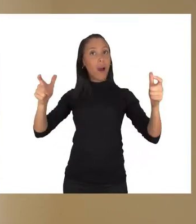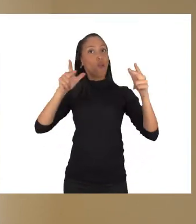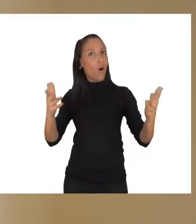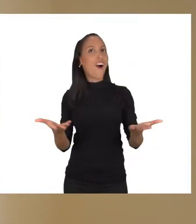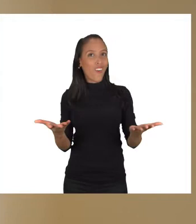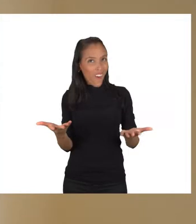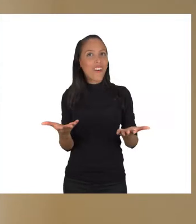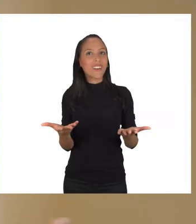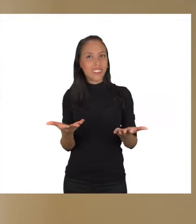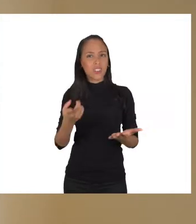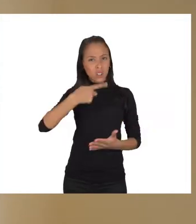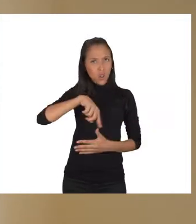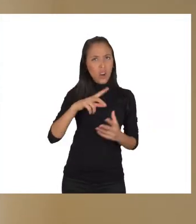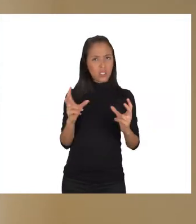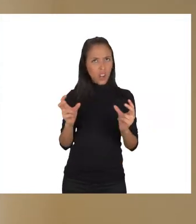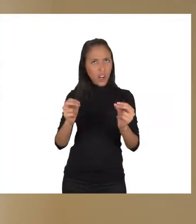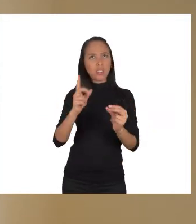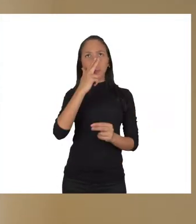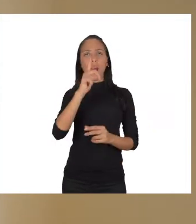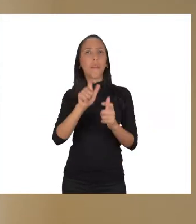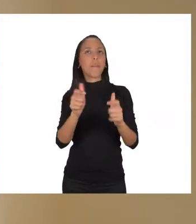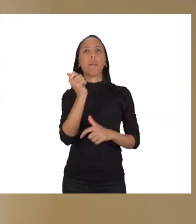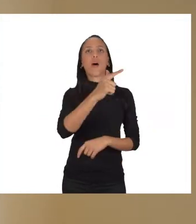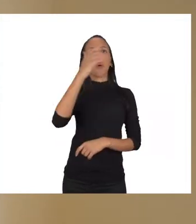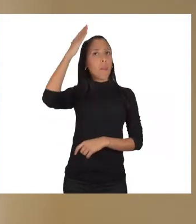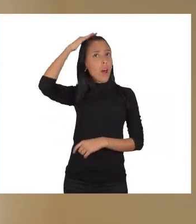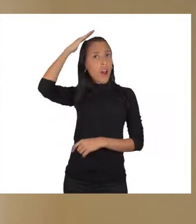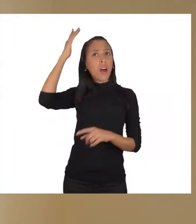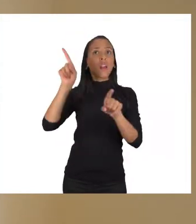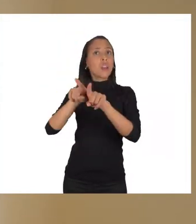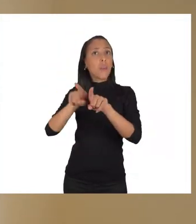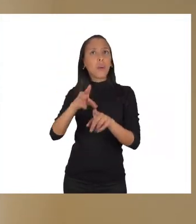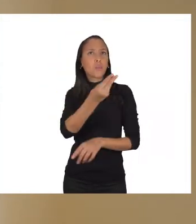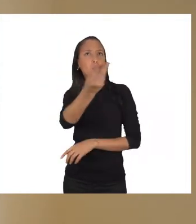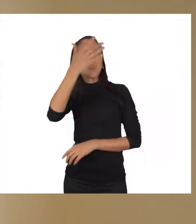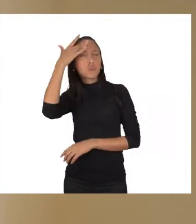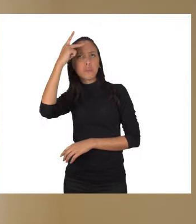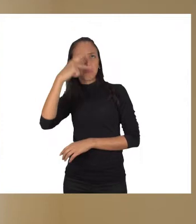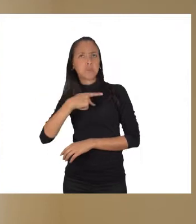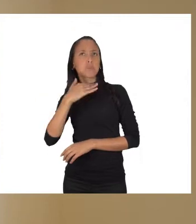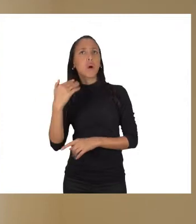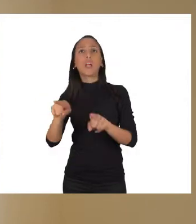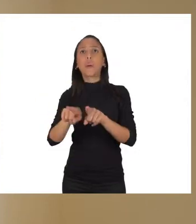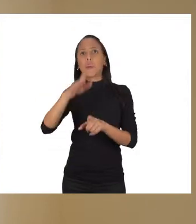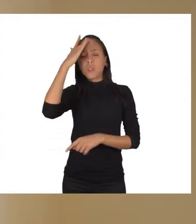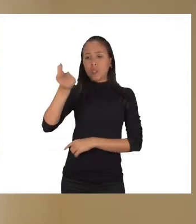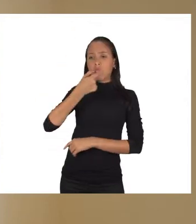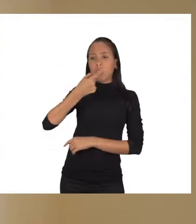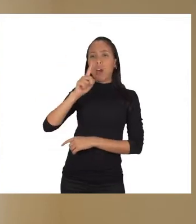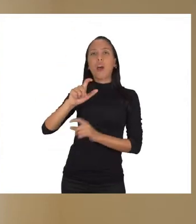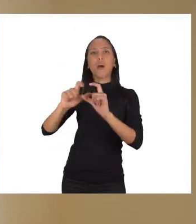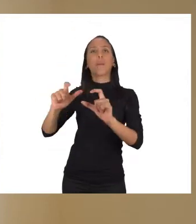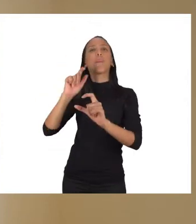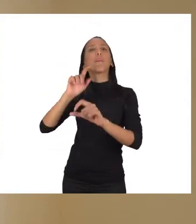de câncer praticamente é maior do que o do Paraná, né? Vai ter um índice alto de suicídios, vai ser um índice alto de tarja preta. Né?